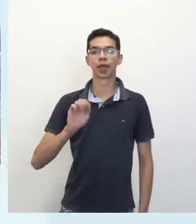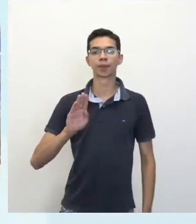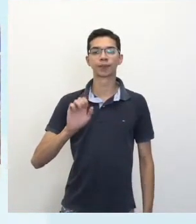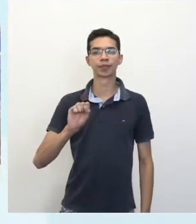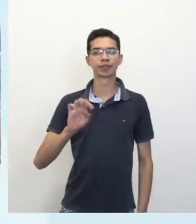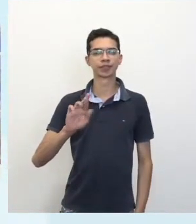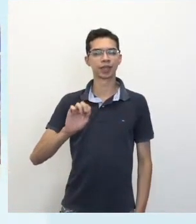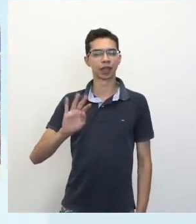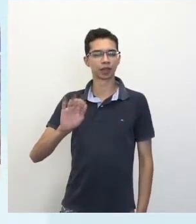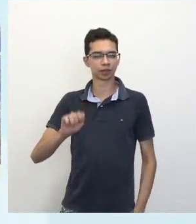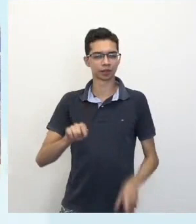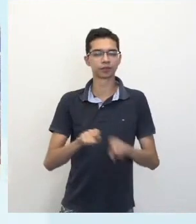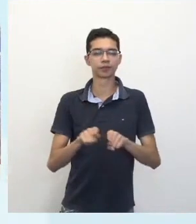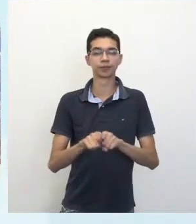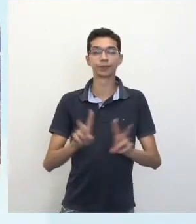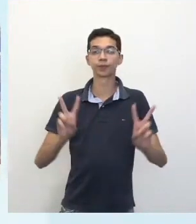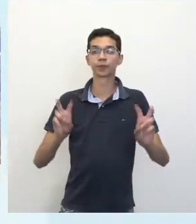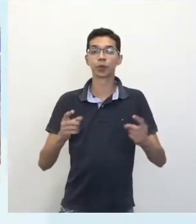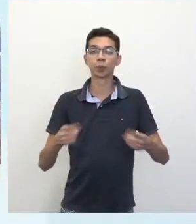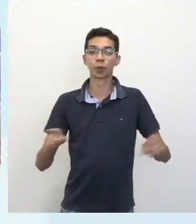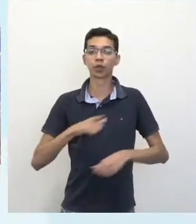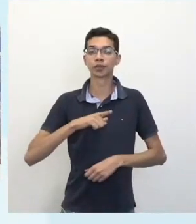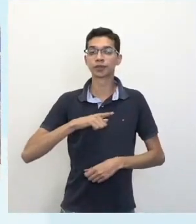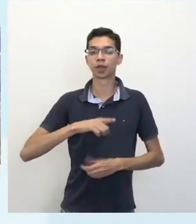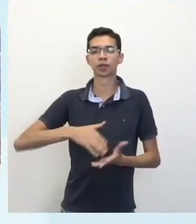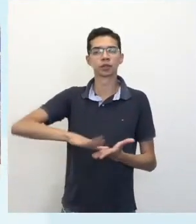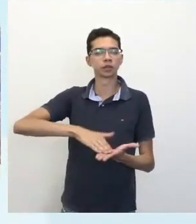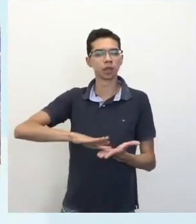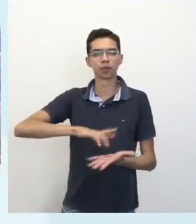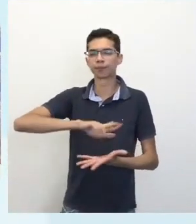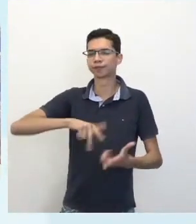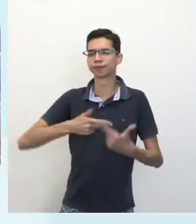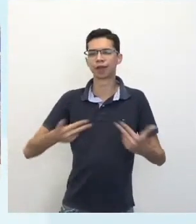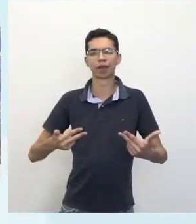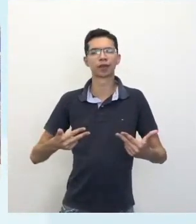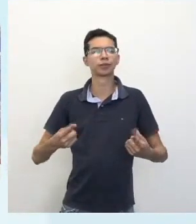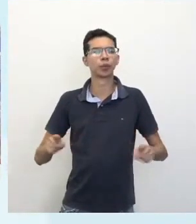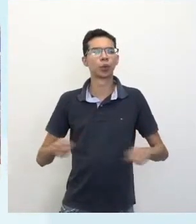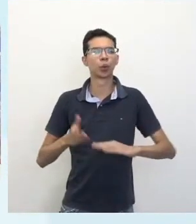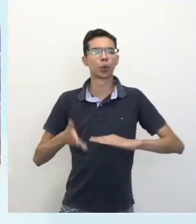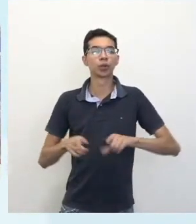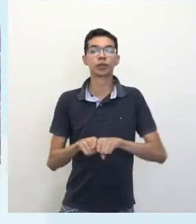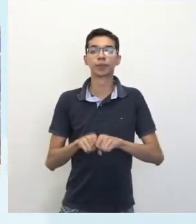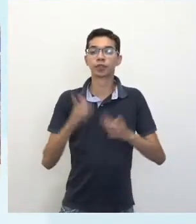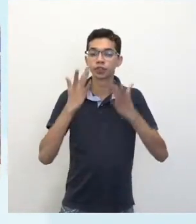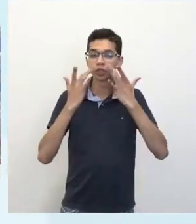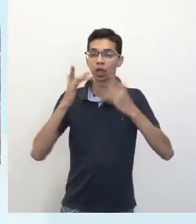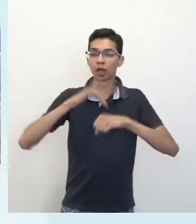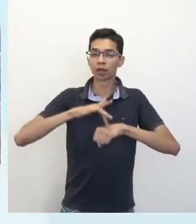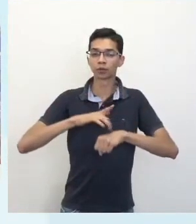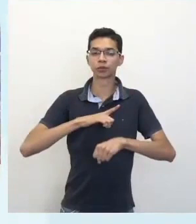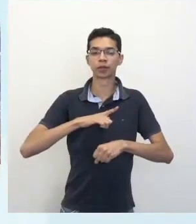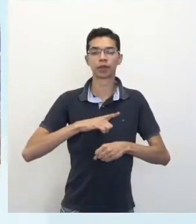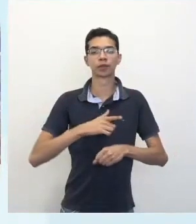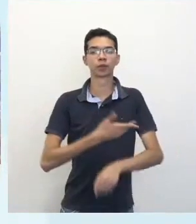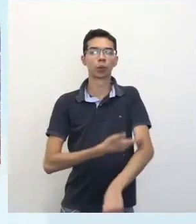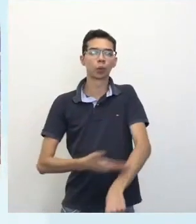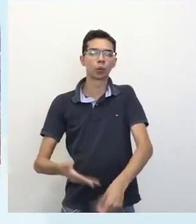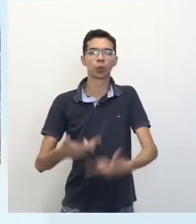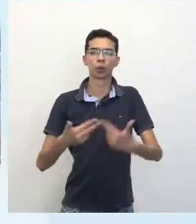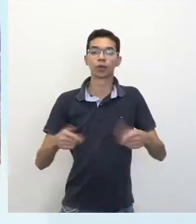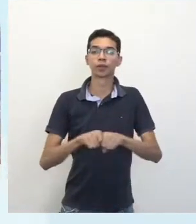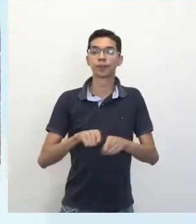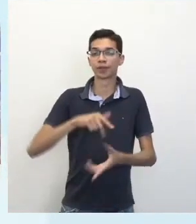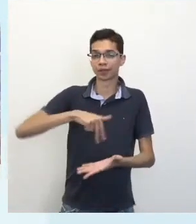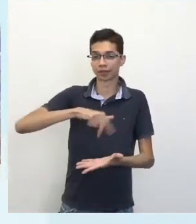você tem samba, frevo, música erudita, no teatro você tem teatro do absurdo, comédia de costumes, né? Na dança você tem dança